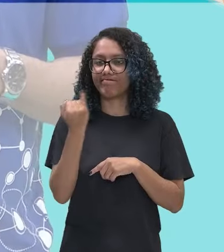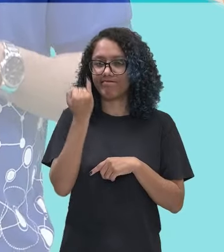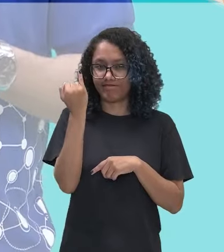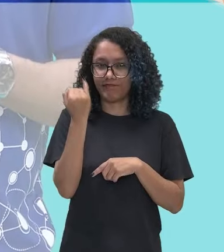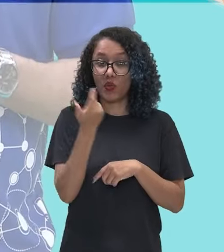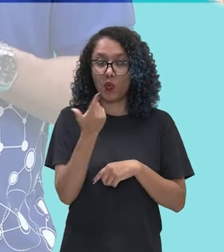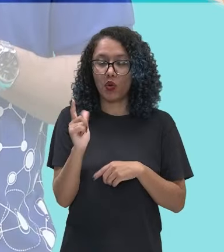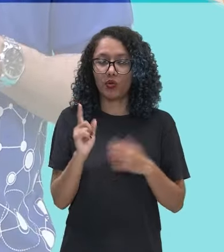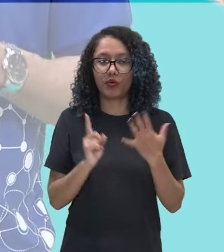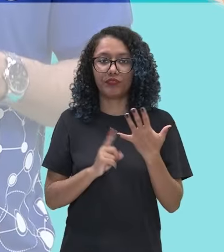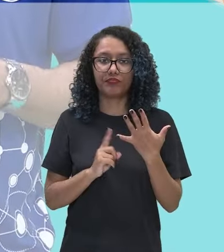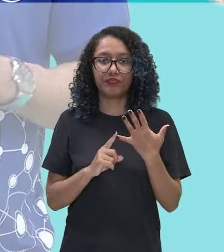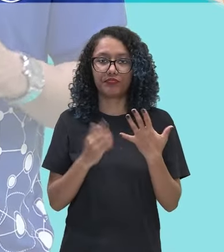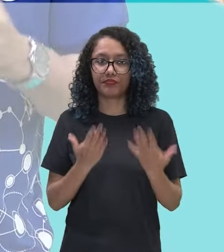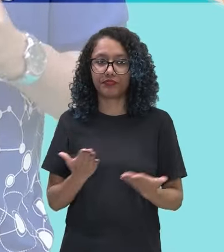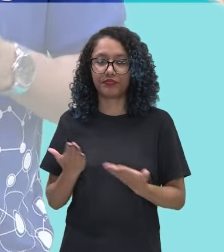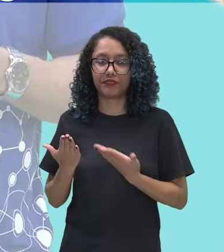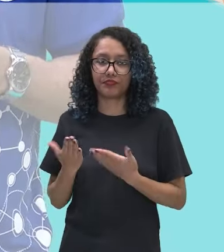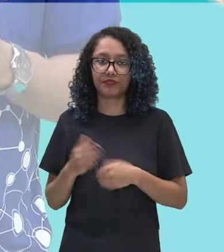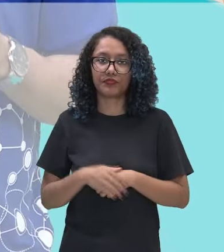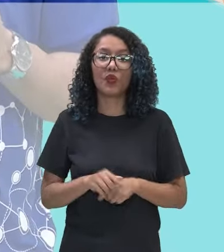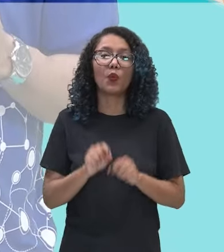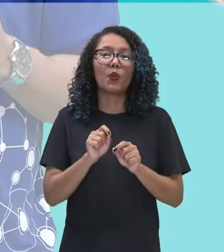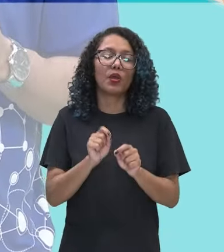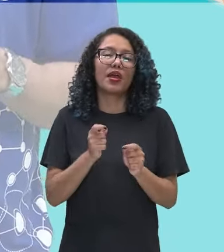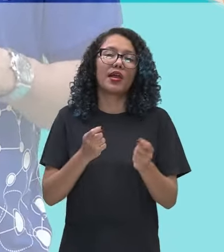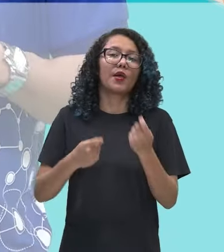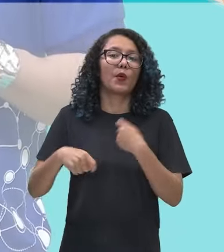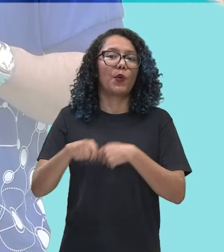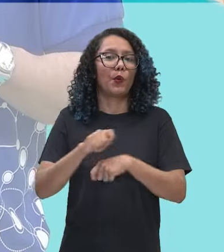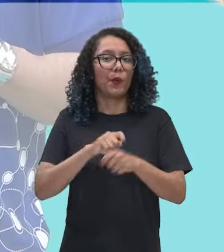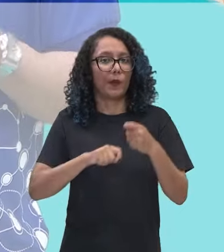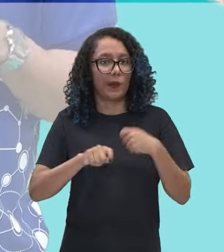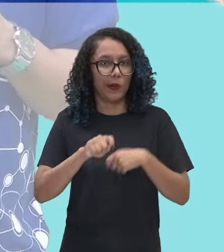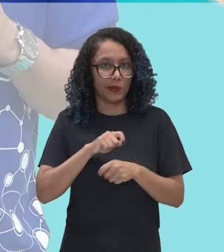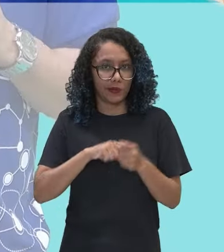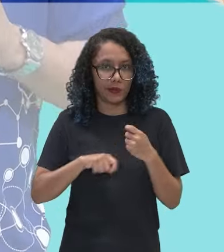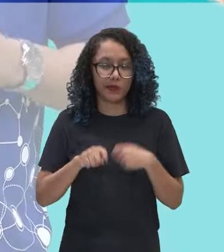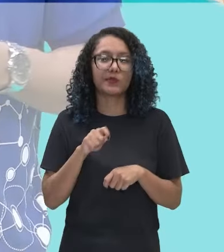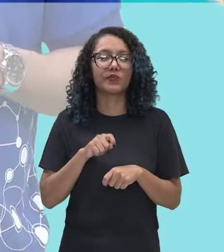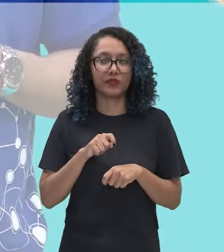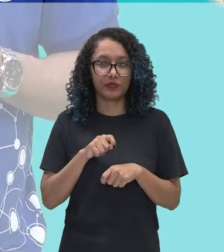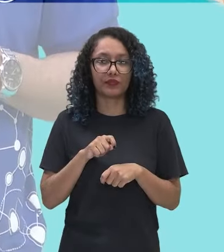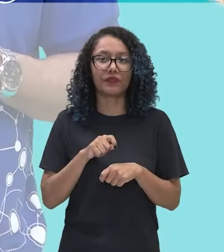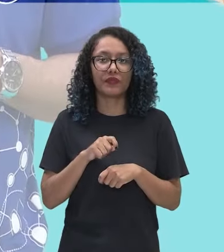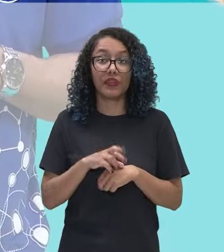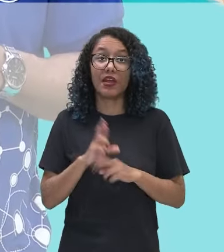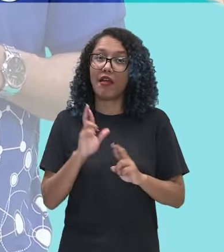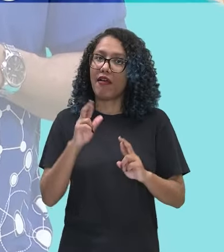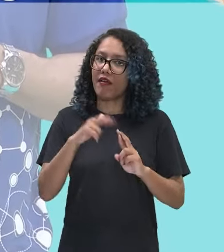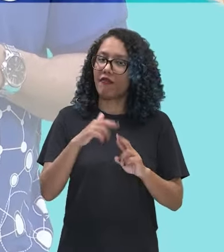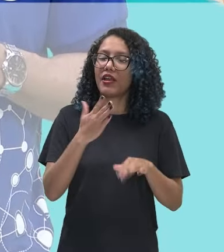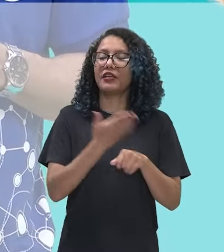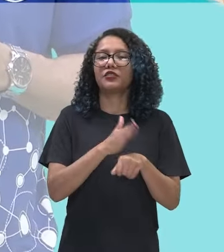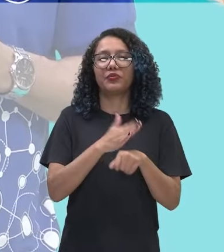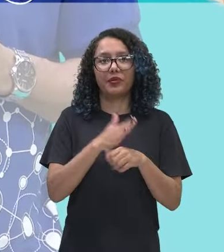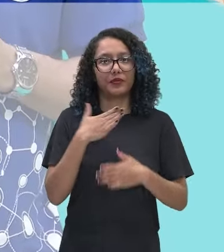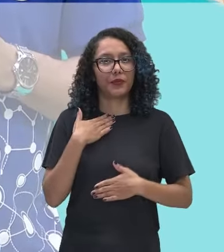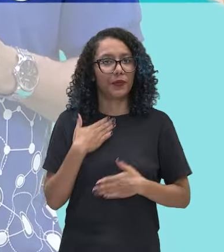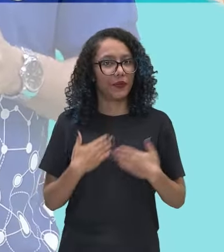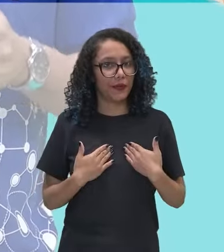temos commercialization, né, que é o comércio. Quando a gente fala commercialization, é o comércio relacionado às práticas corporais,